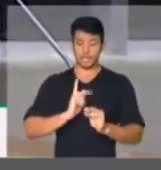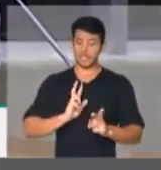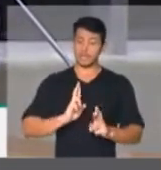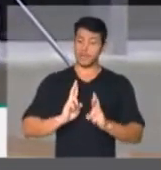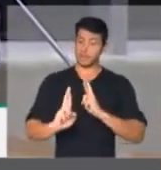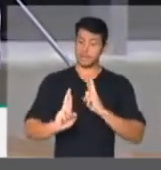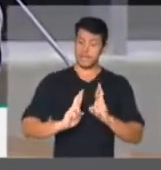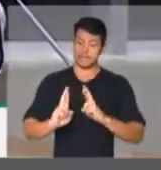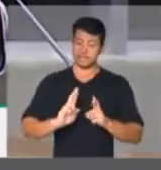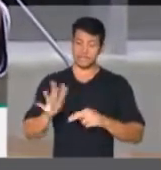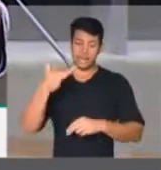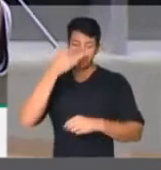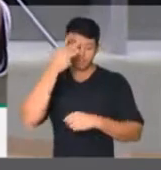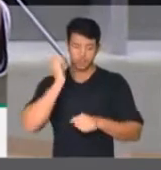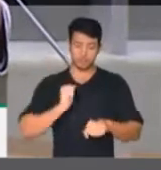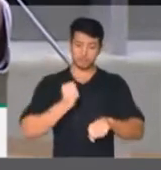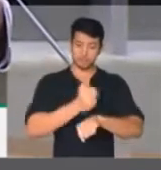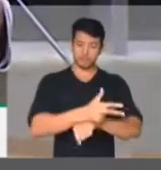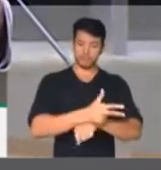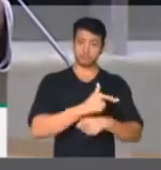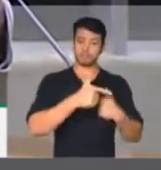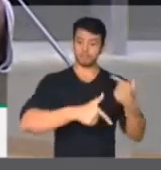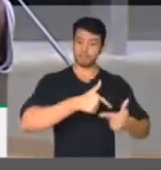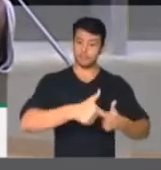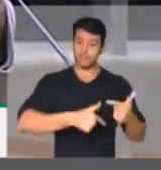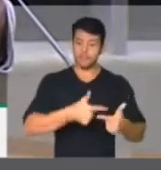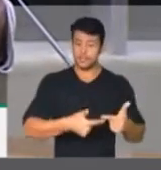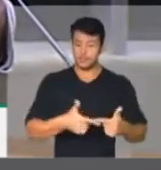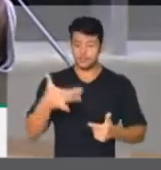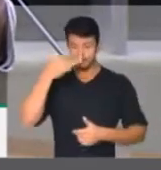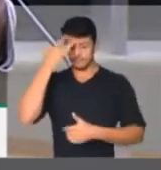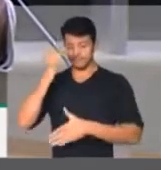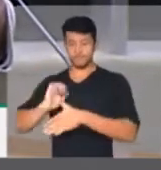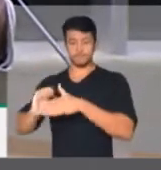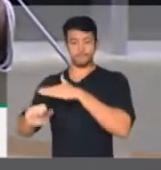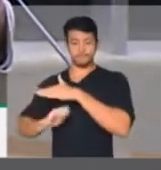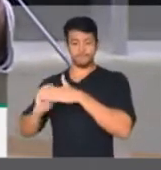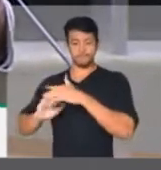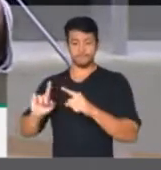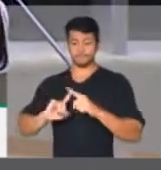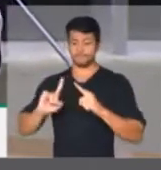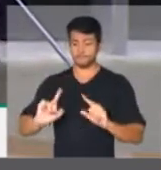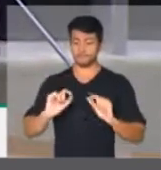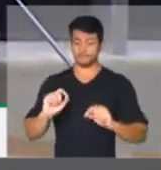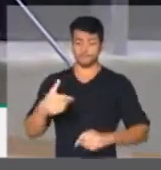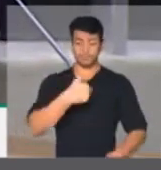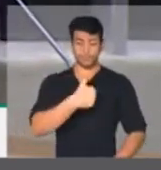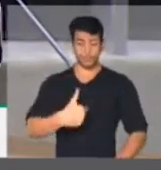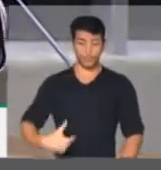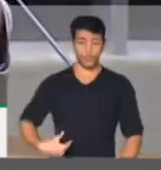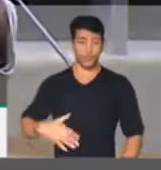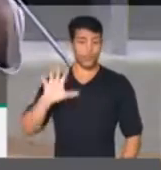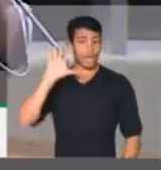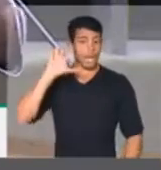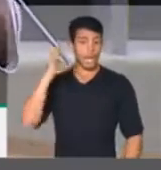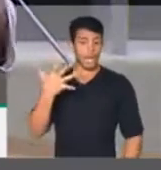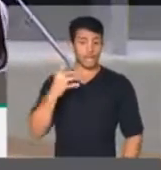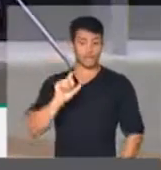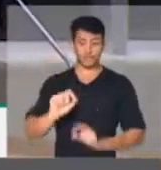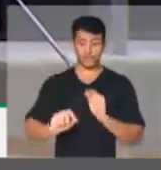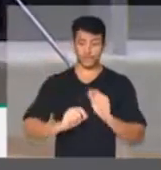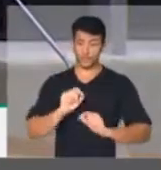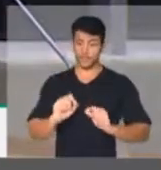entre o empregado e o empregador. Lamentavelmente, o governo recém-eleito ameaça, entre